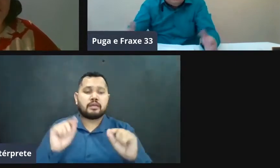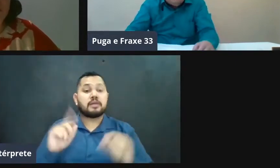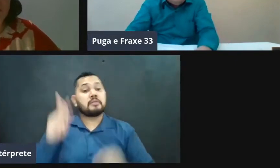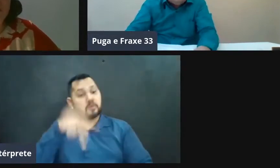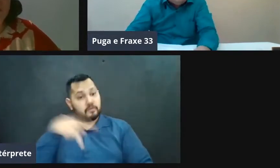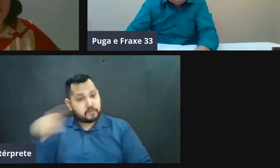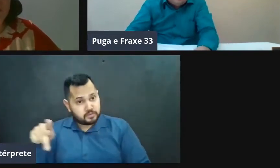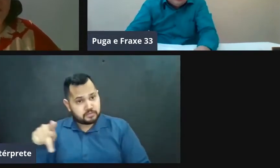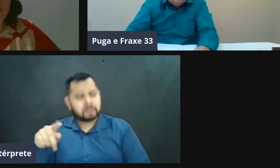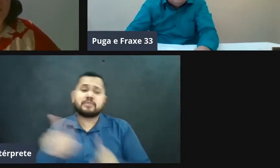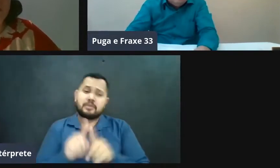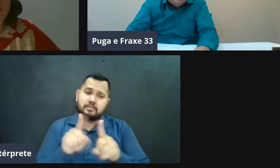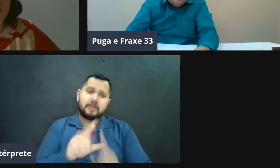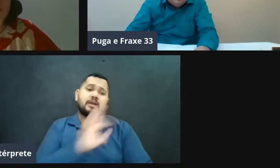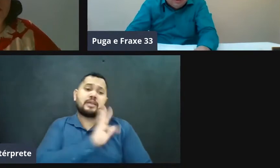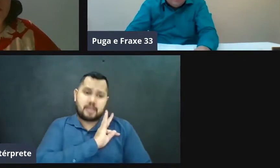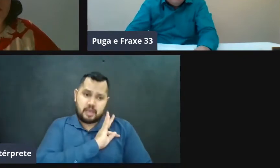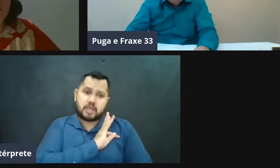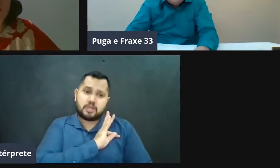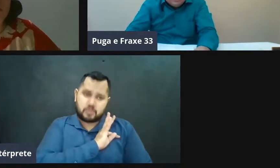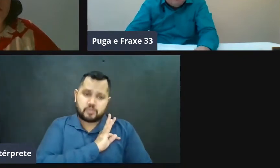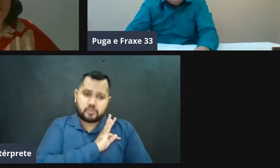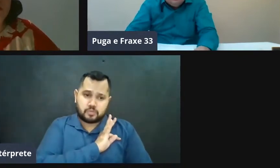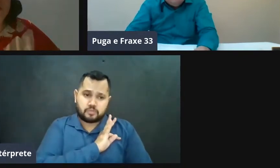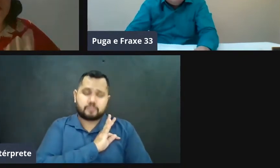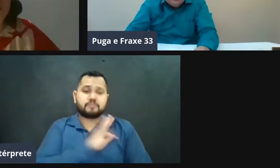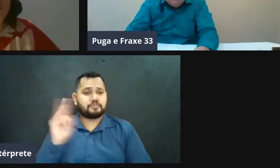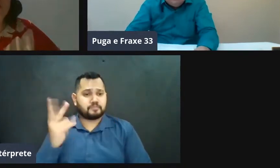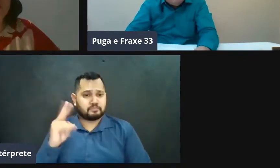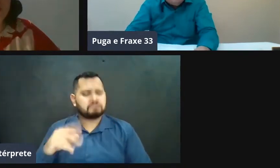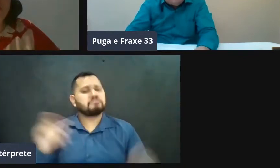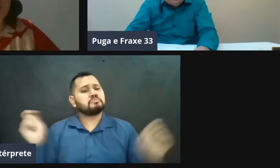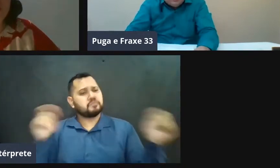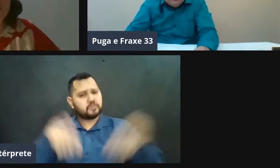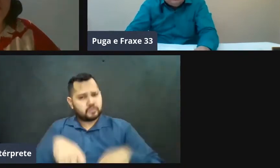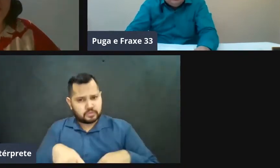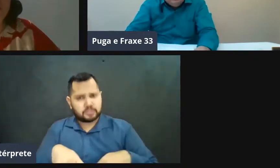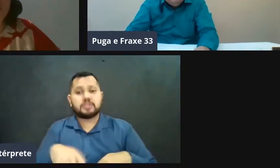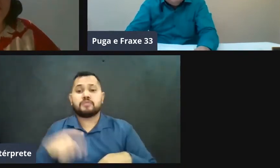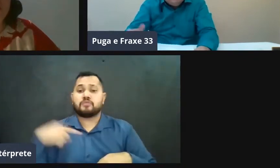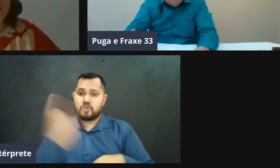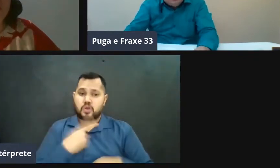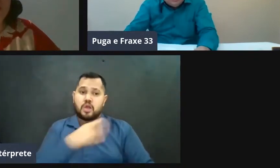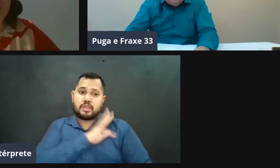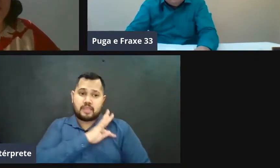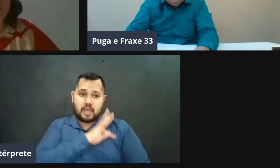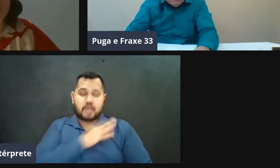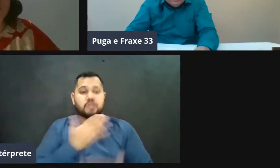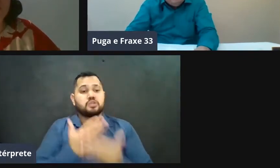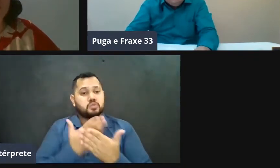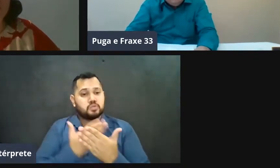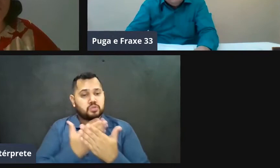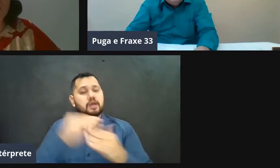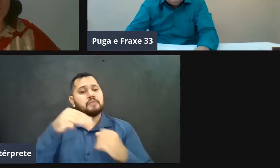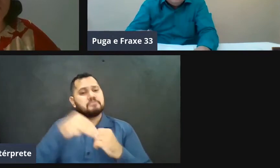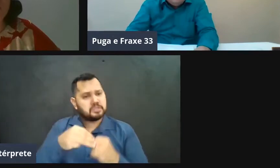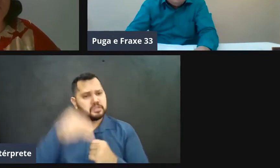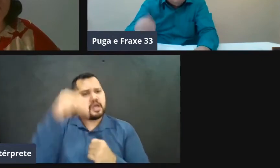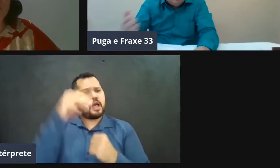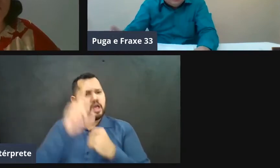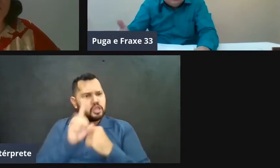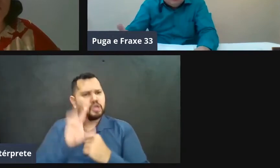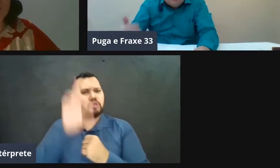professores, evidentemente, os nossos tais. Então, será possível, sim, para os nossos tais, fazer o mestrado e doutorado